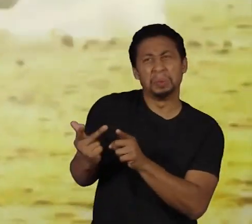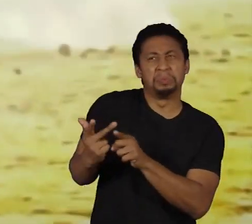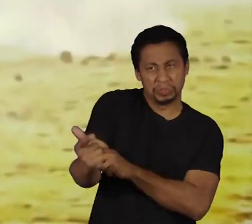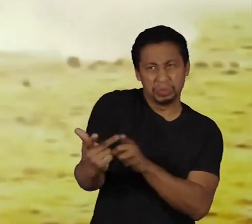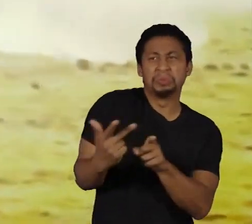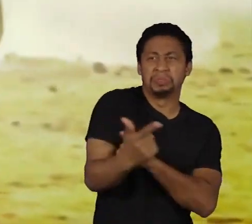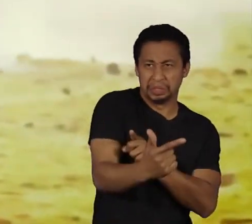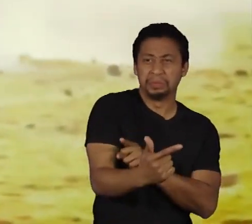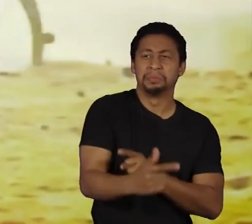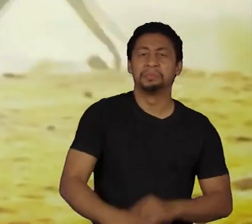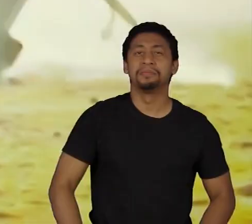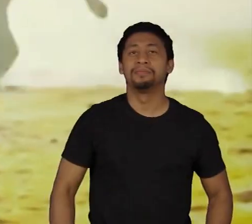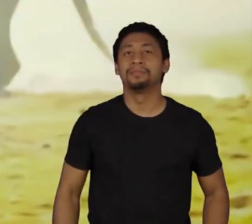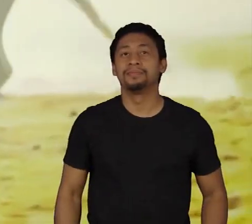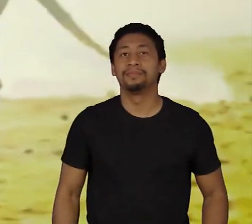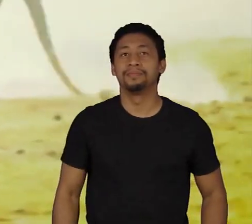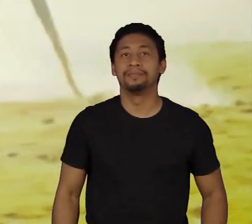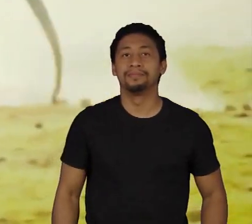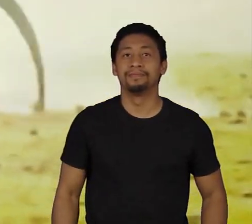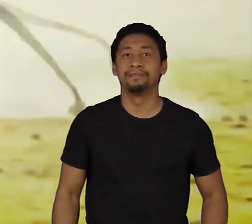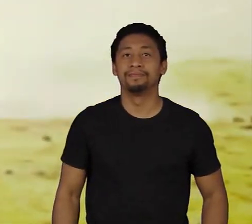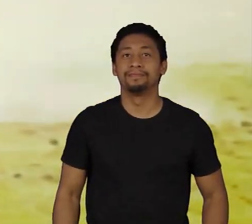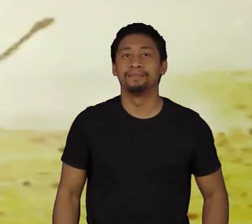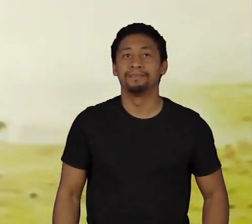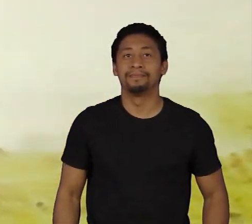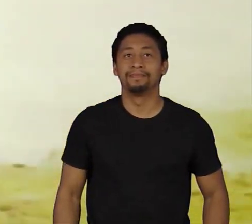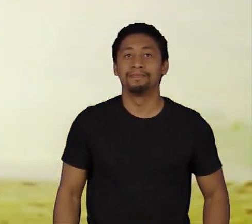as batalhas.